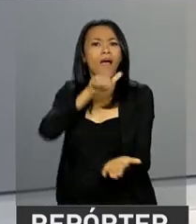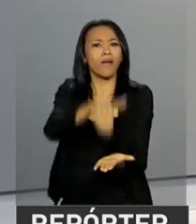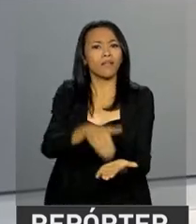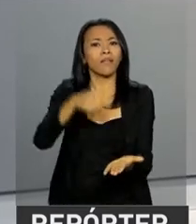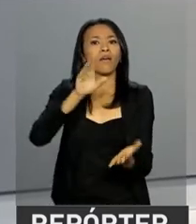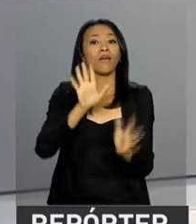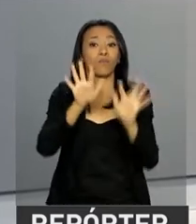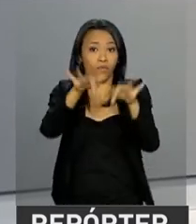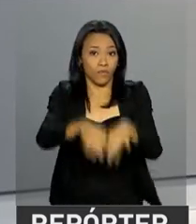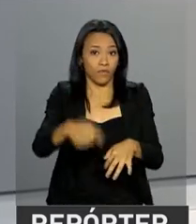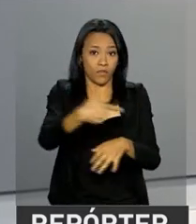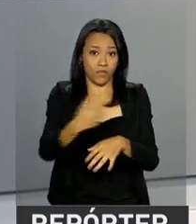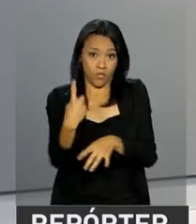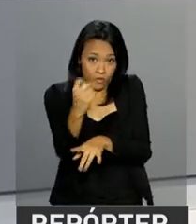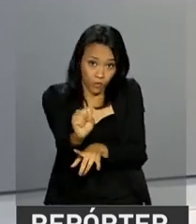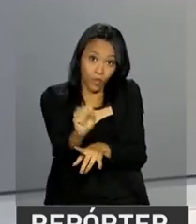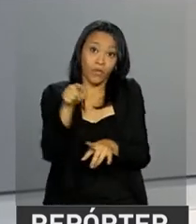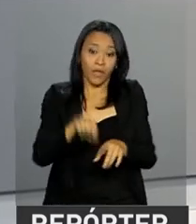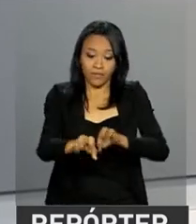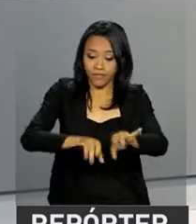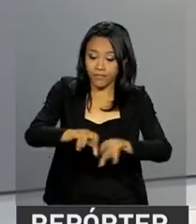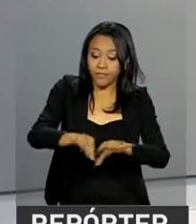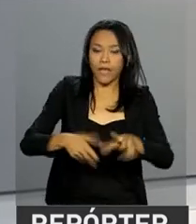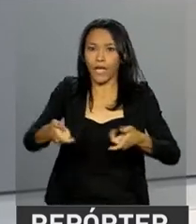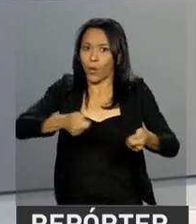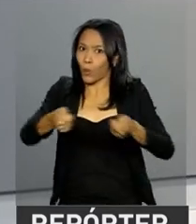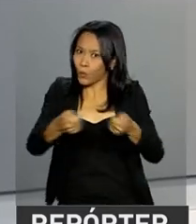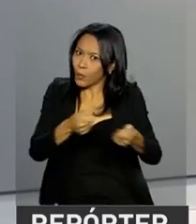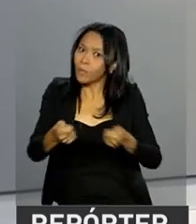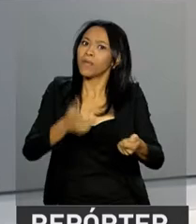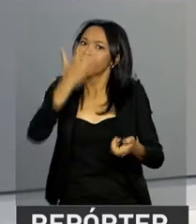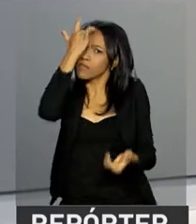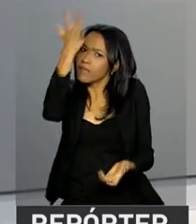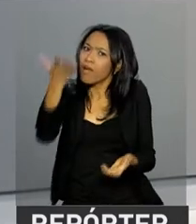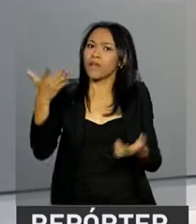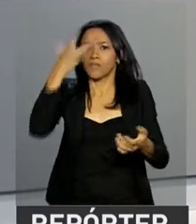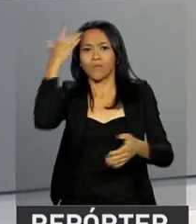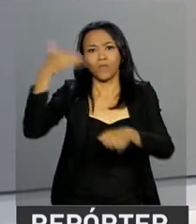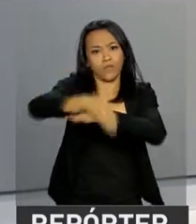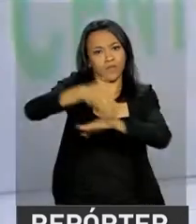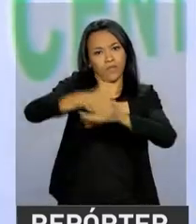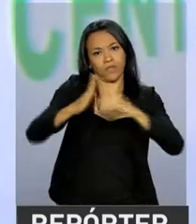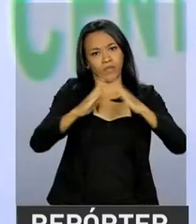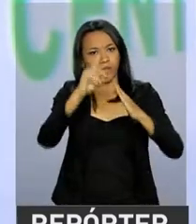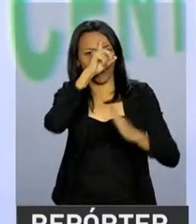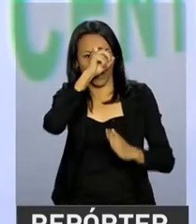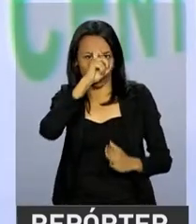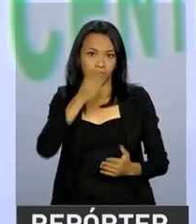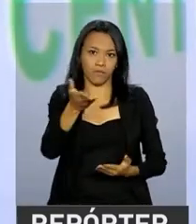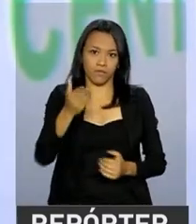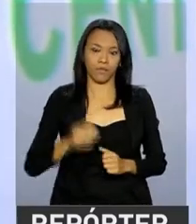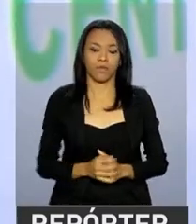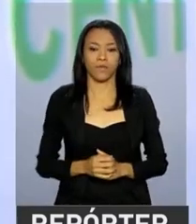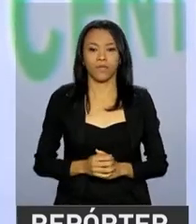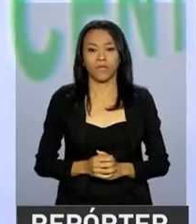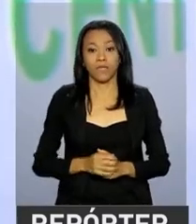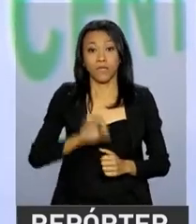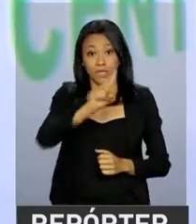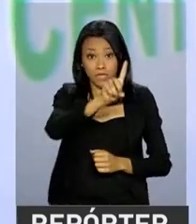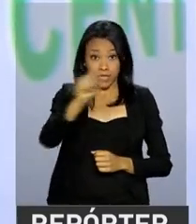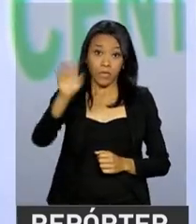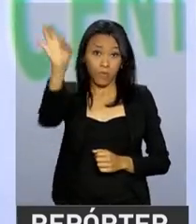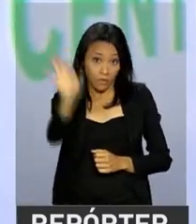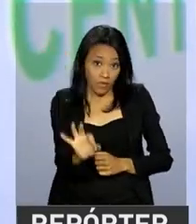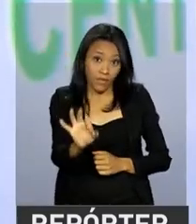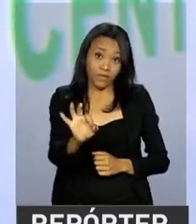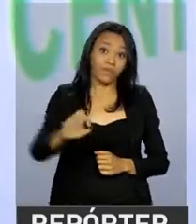o prontuário eletrônico trará economia de recursos e facilidades os pacientes 100% dos